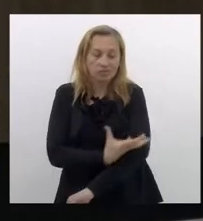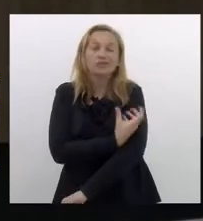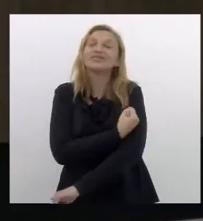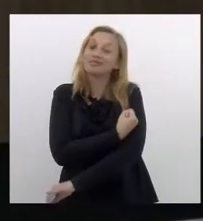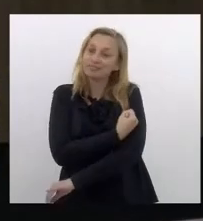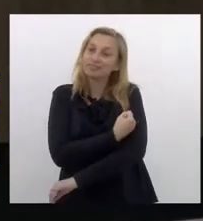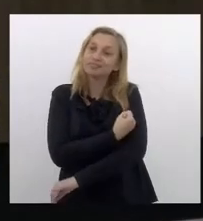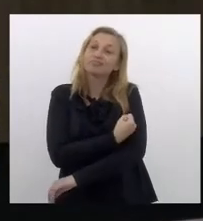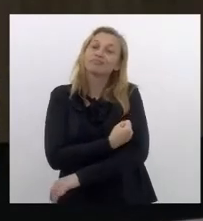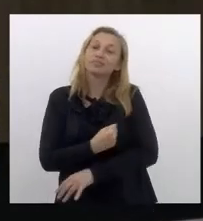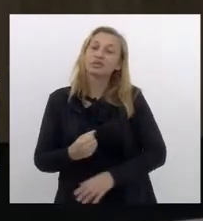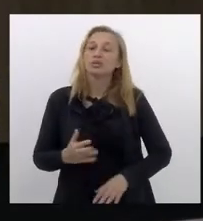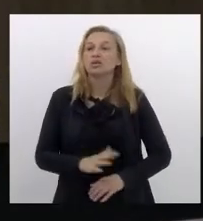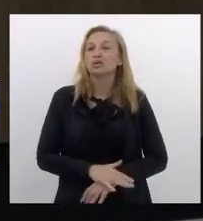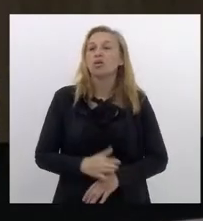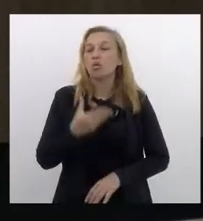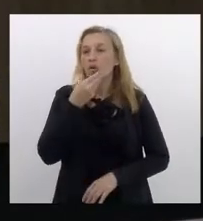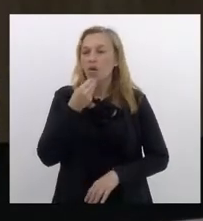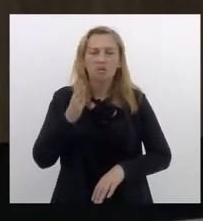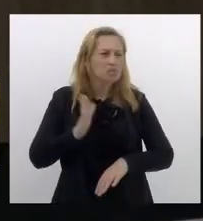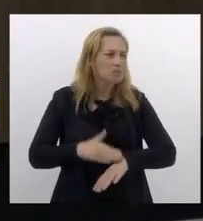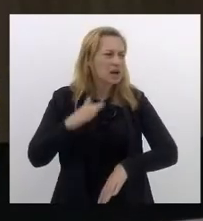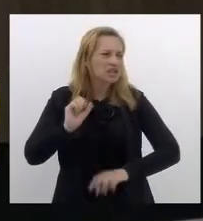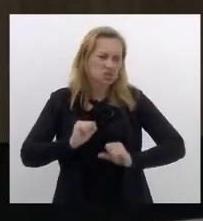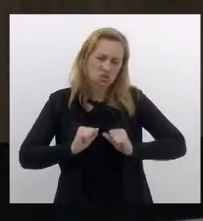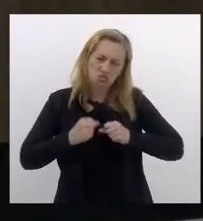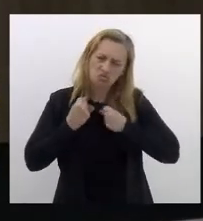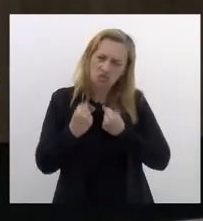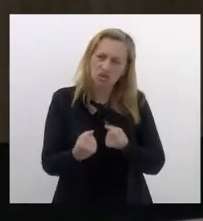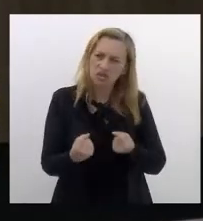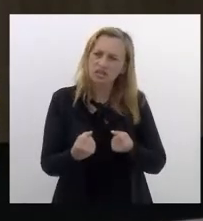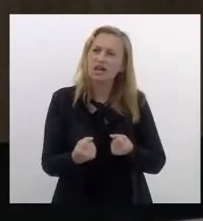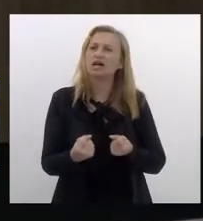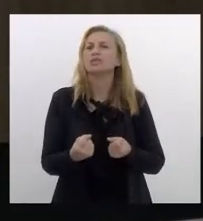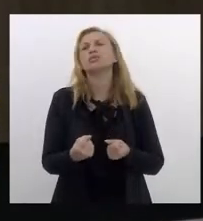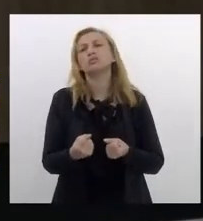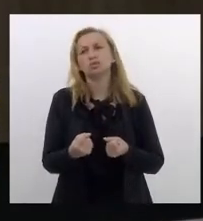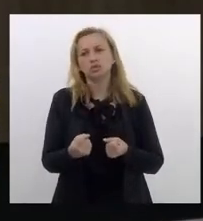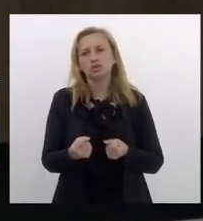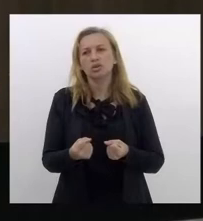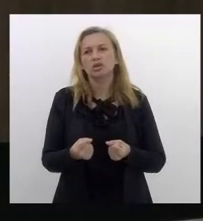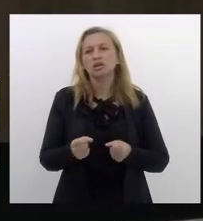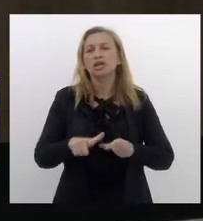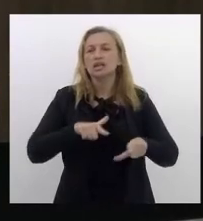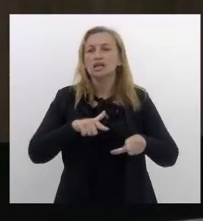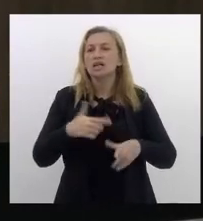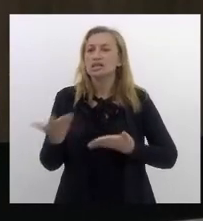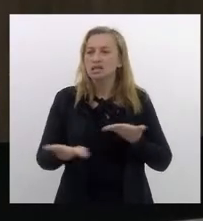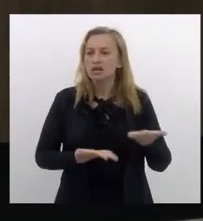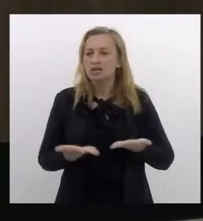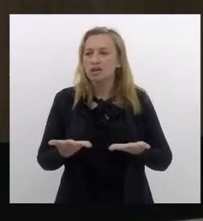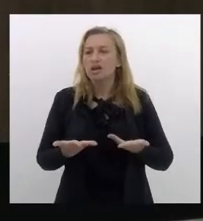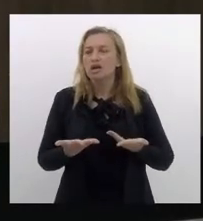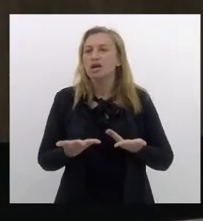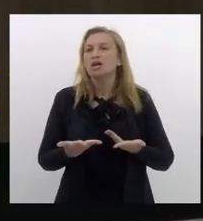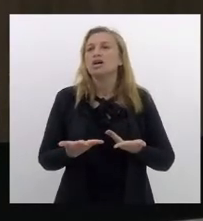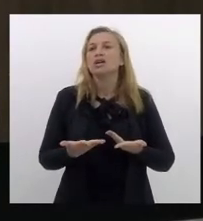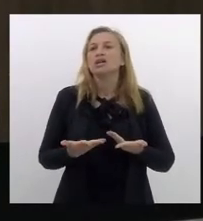O Boechat foi um dos mais dedicados e devotados servidores públicos que eu conheci em